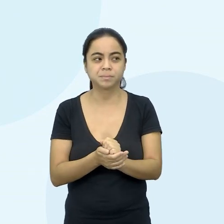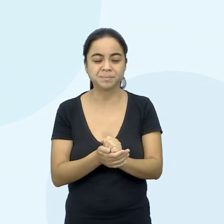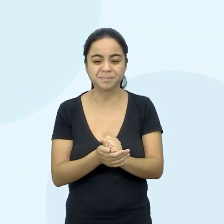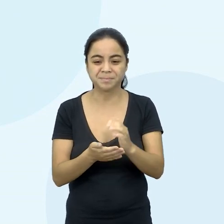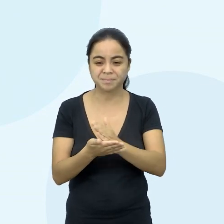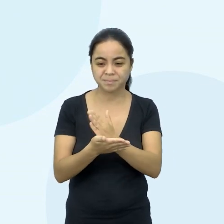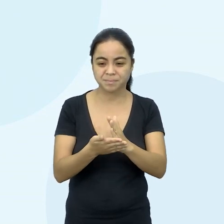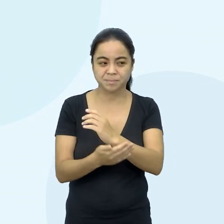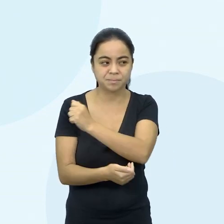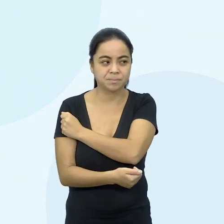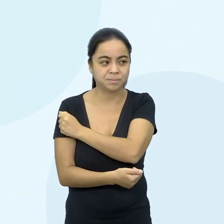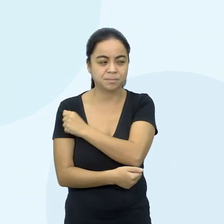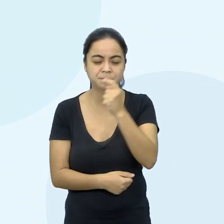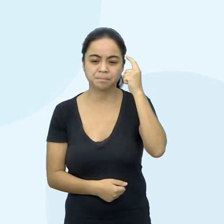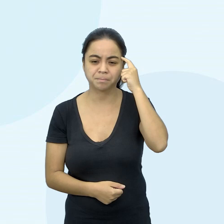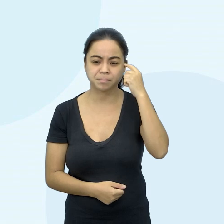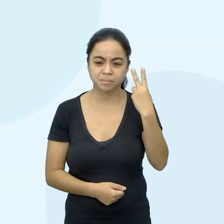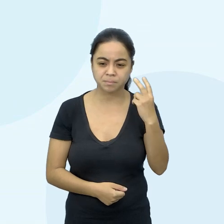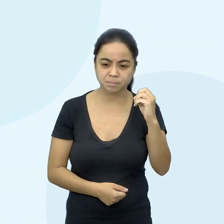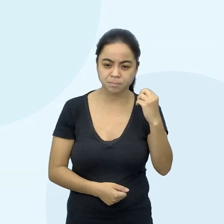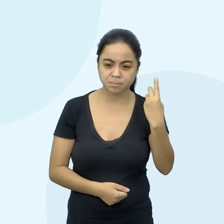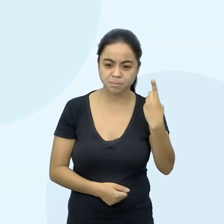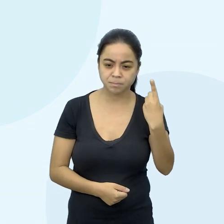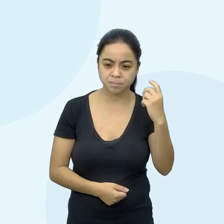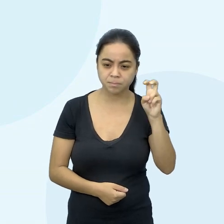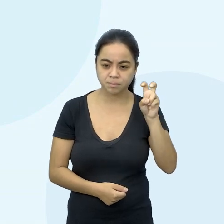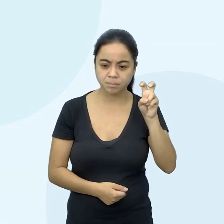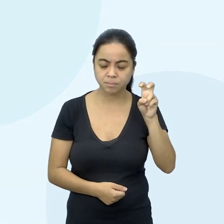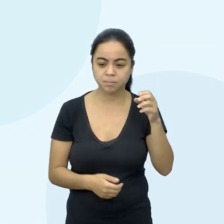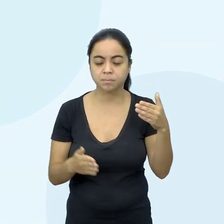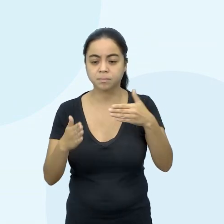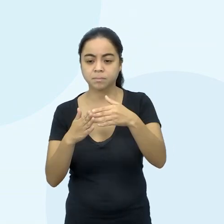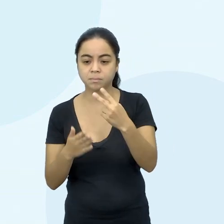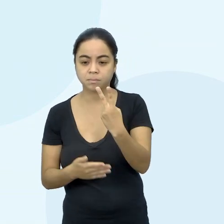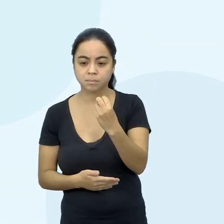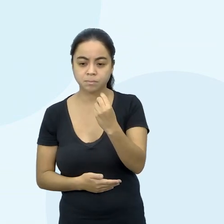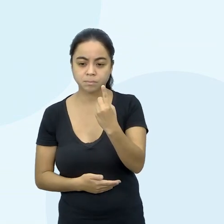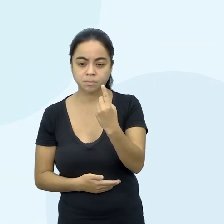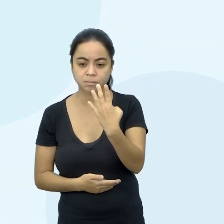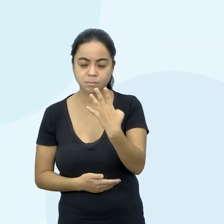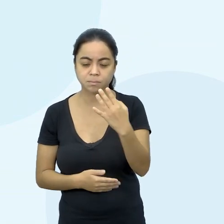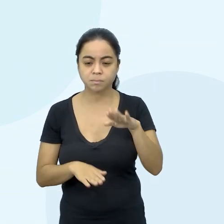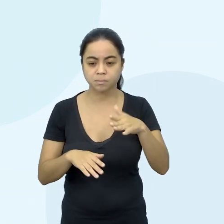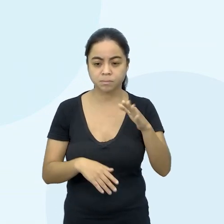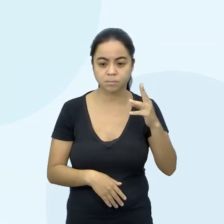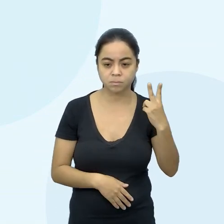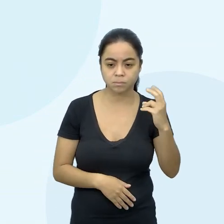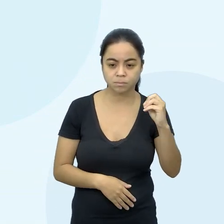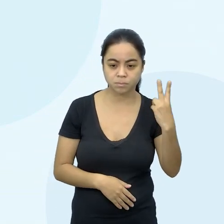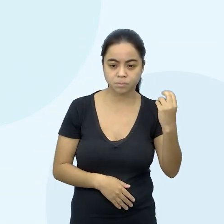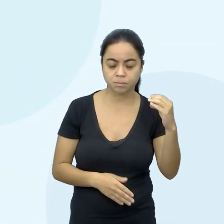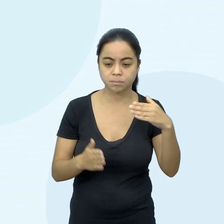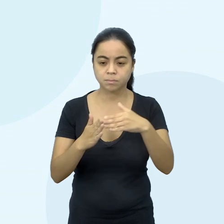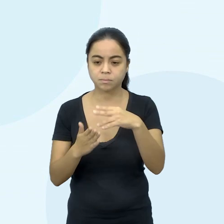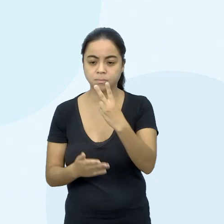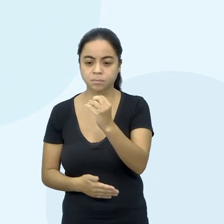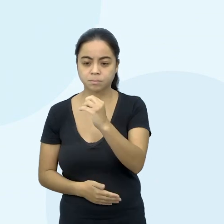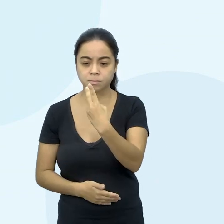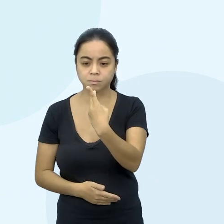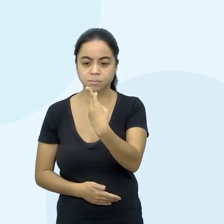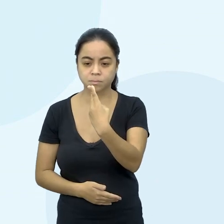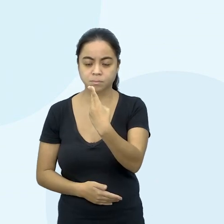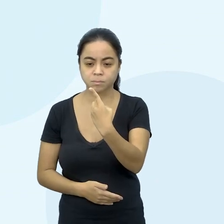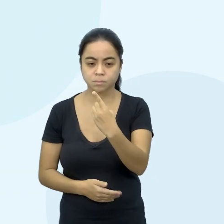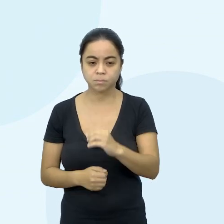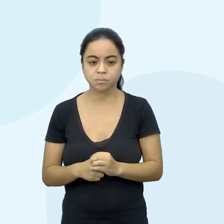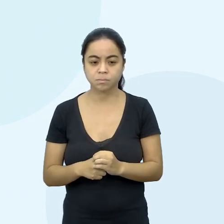de 2015, 14, outros estudantes podem pegar mais atual de 2020, 2021, podem fazer essa comparação. O Brasil